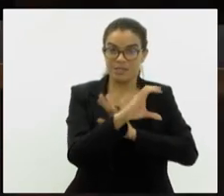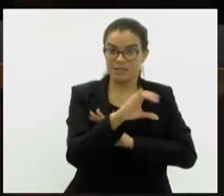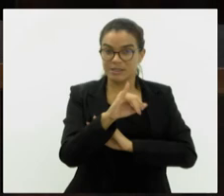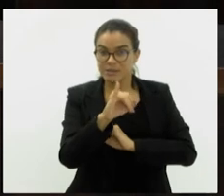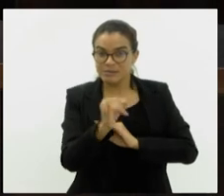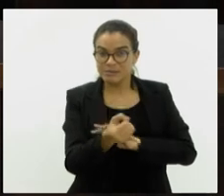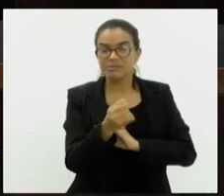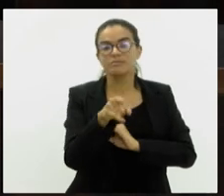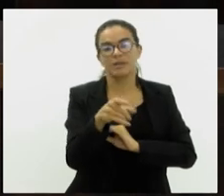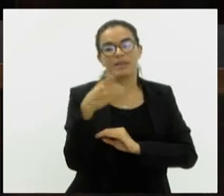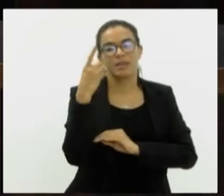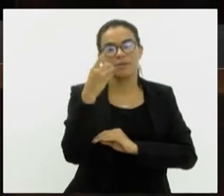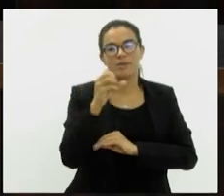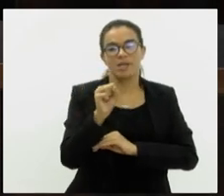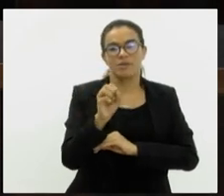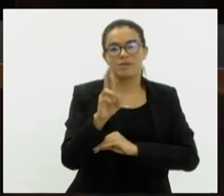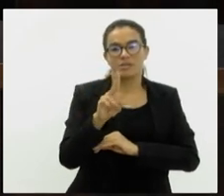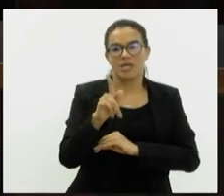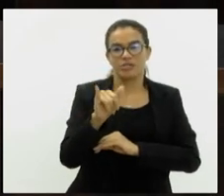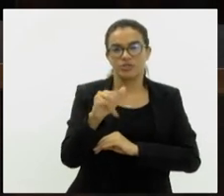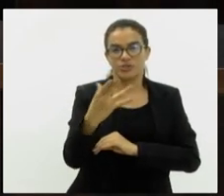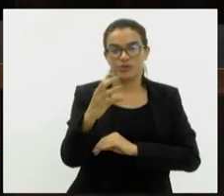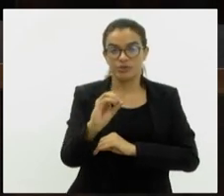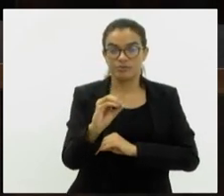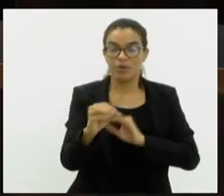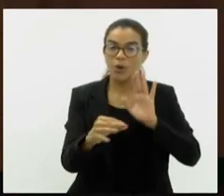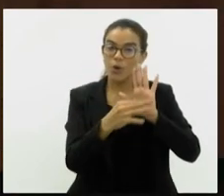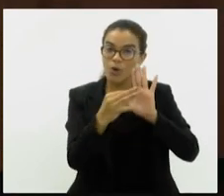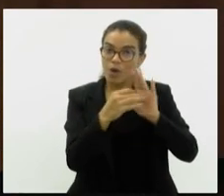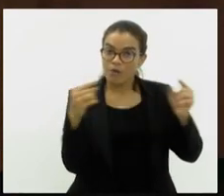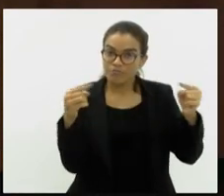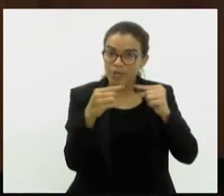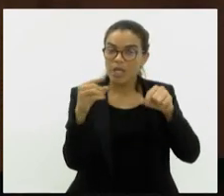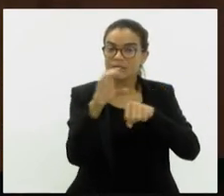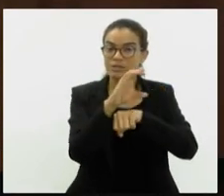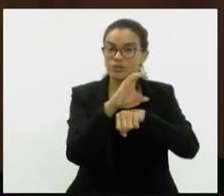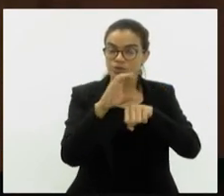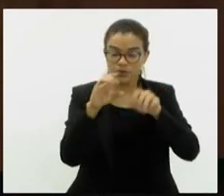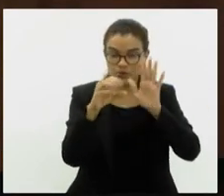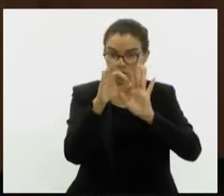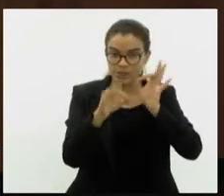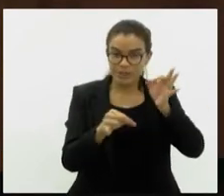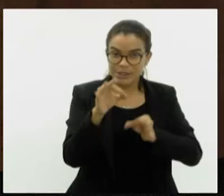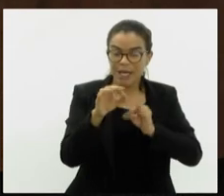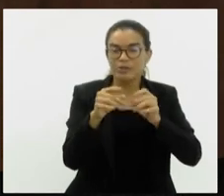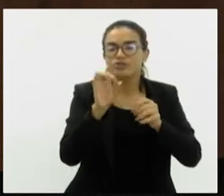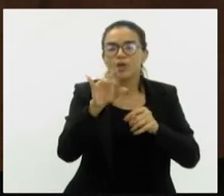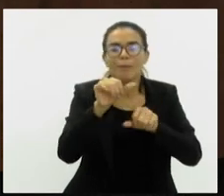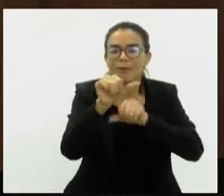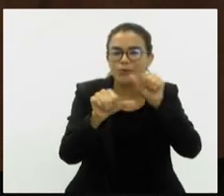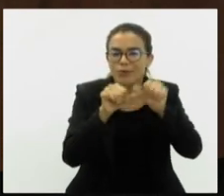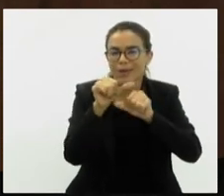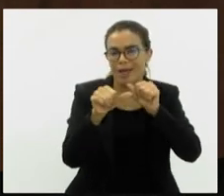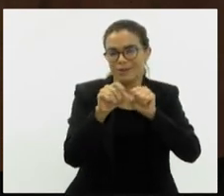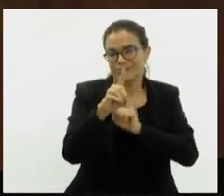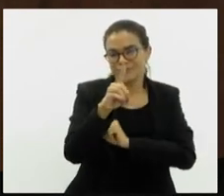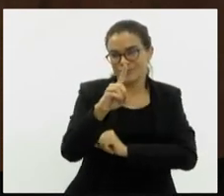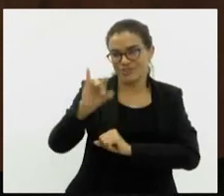e Justiça, deputado doutor Serginho. Parecer pela juridicidade com emendas só para corrigir a data que está